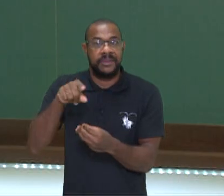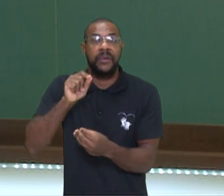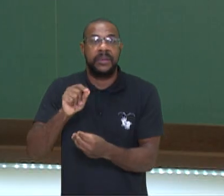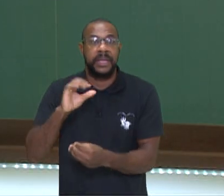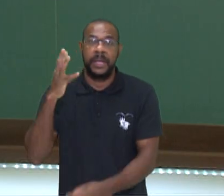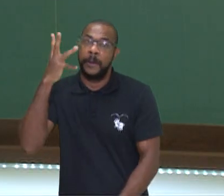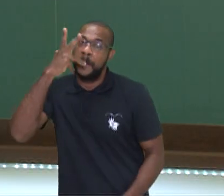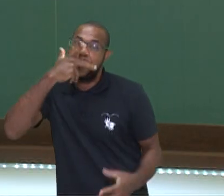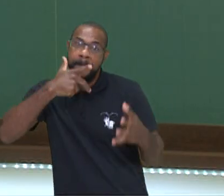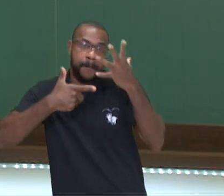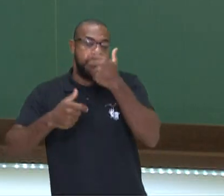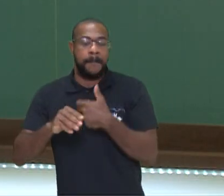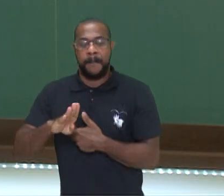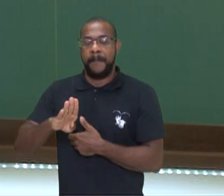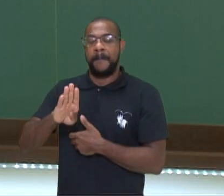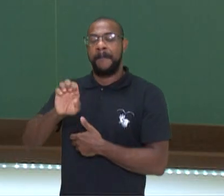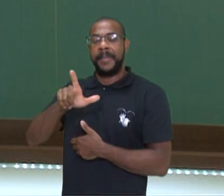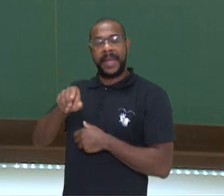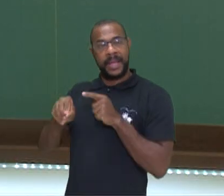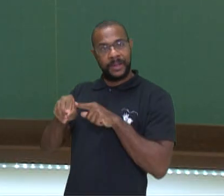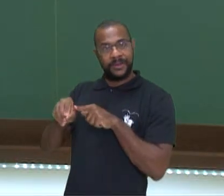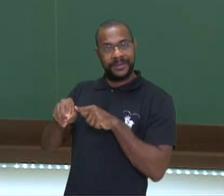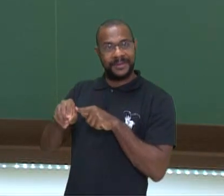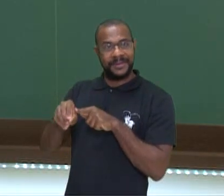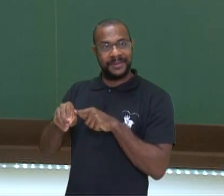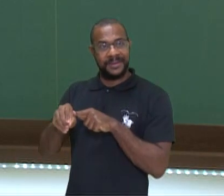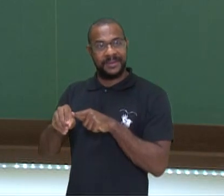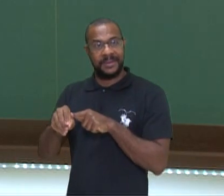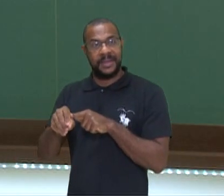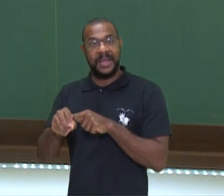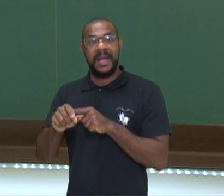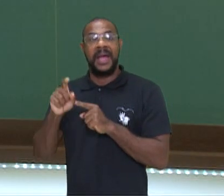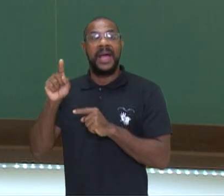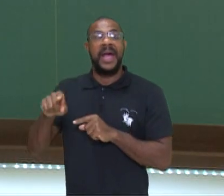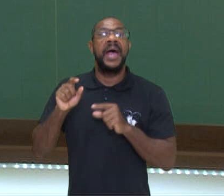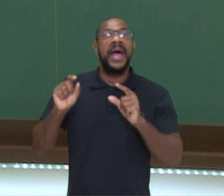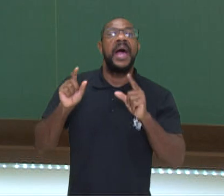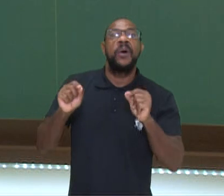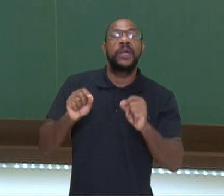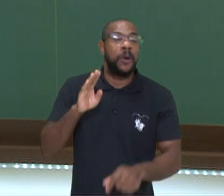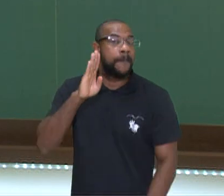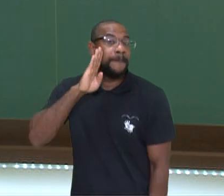o que, galerinha? Que a arte pela arte é o lema, né? É